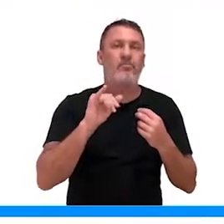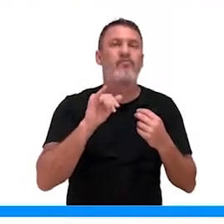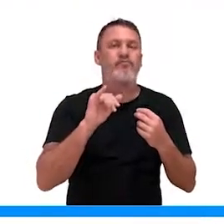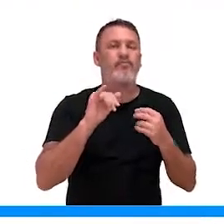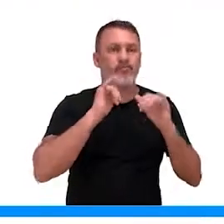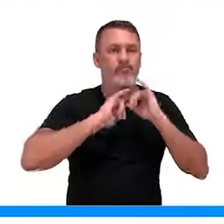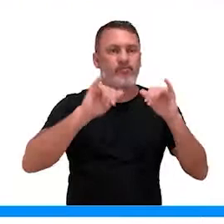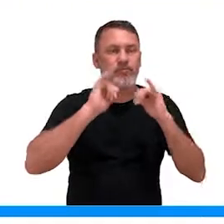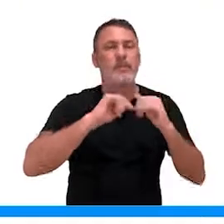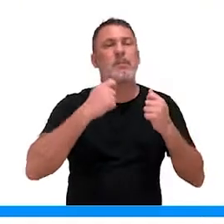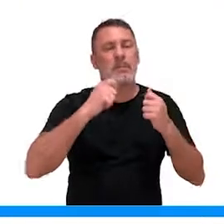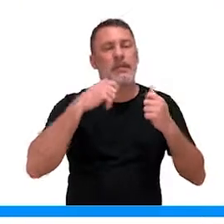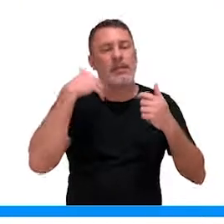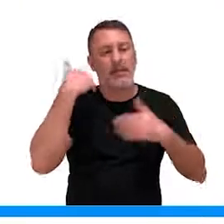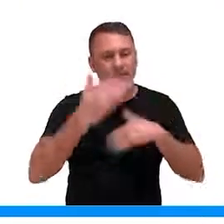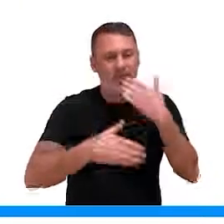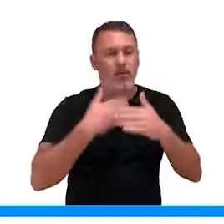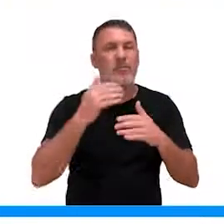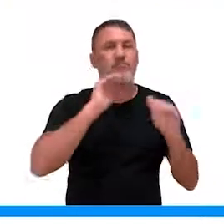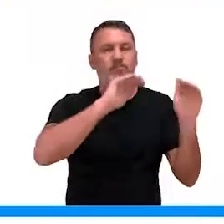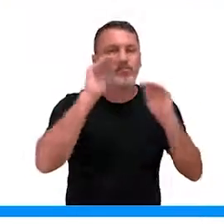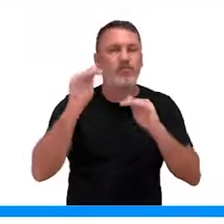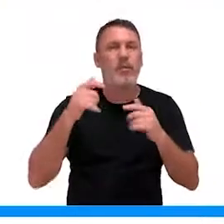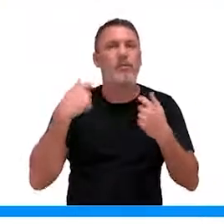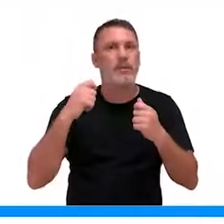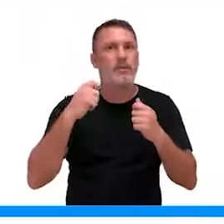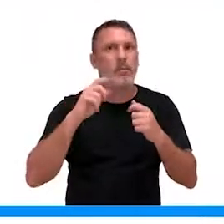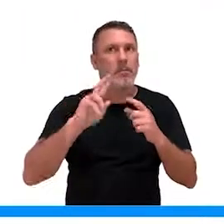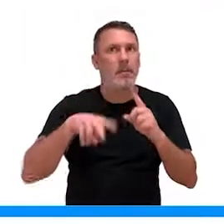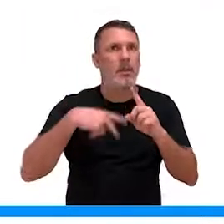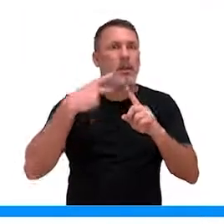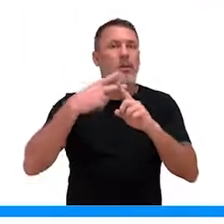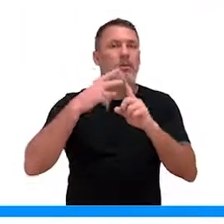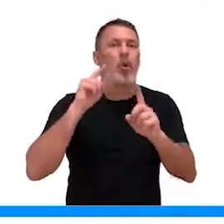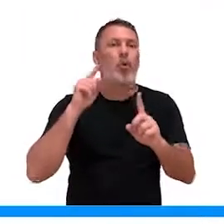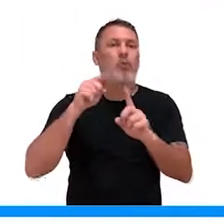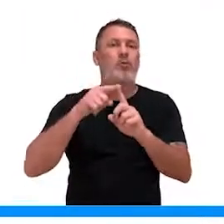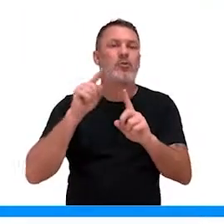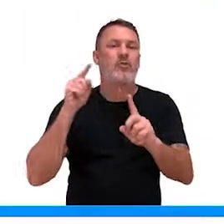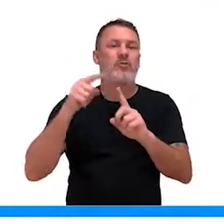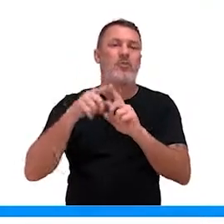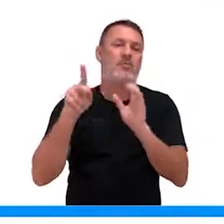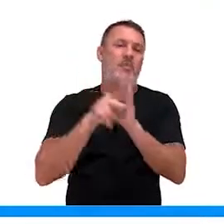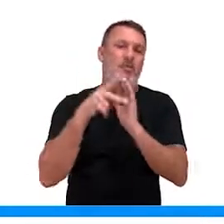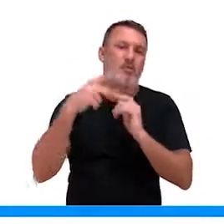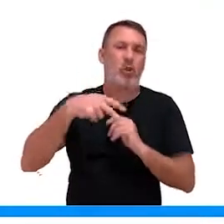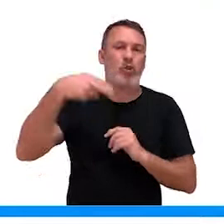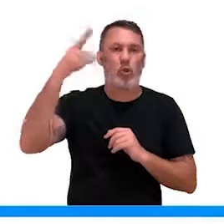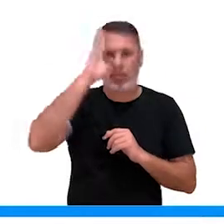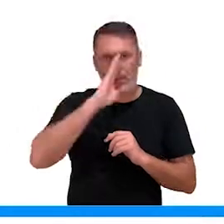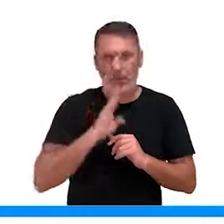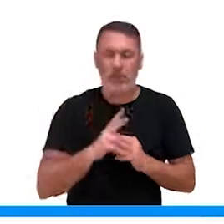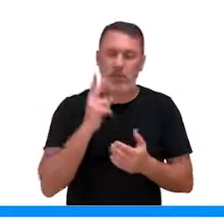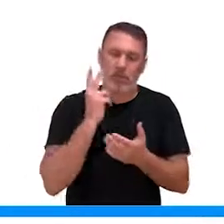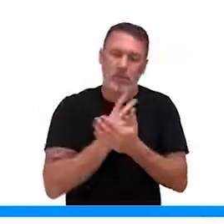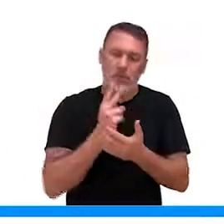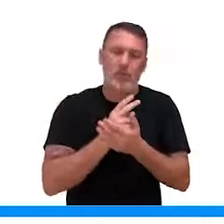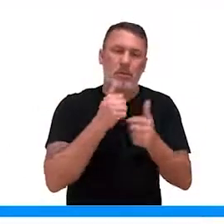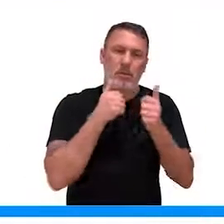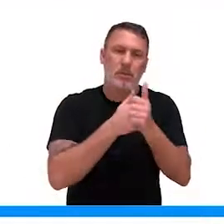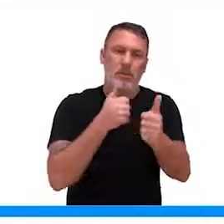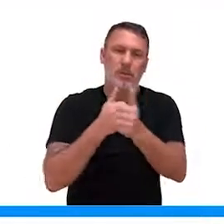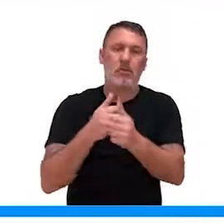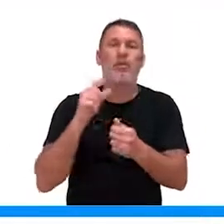de desenvolvimento e, claro, do alcance de muitos objetivos que nós temos ainda para o norte do nosso país, sempre seguindo aí